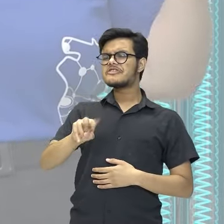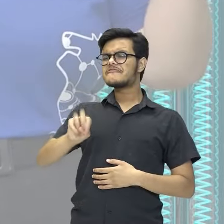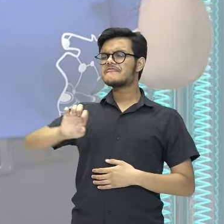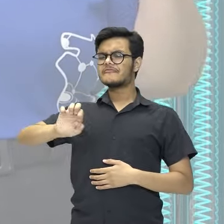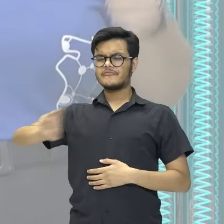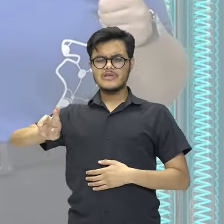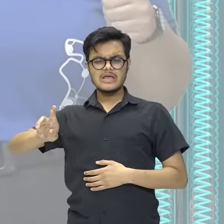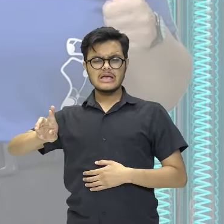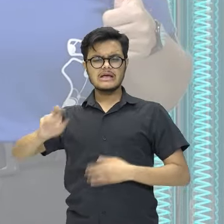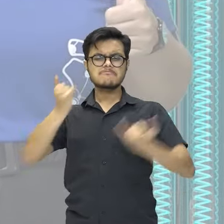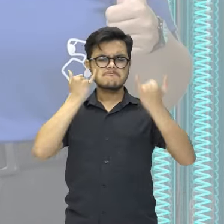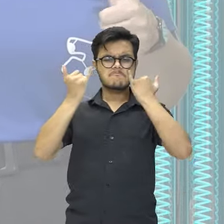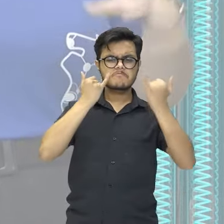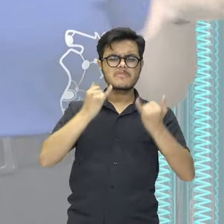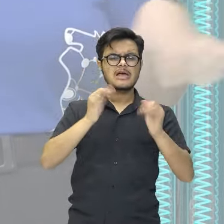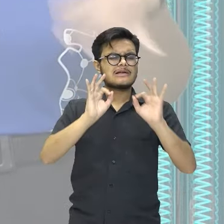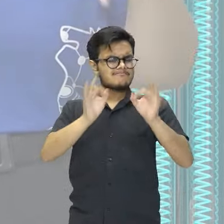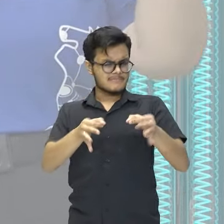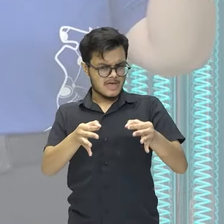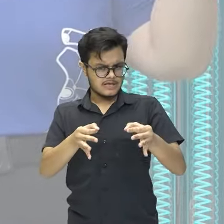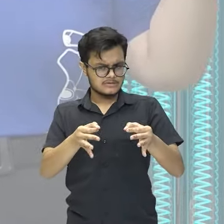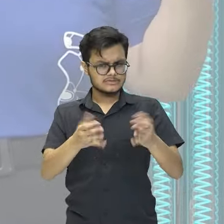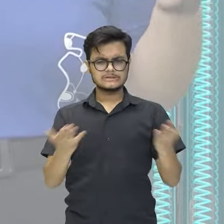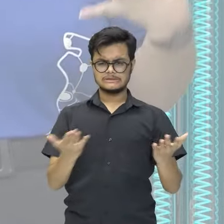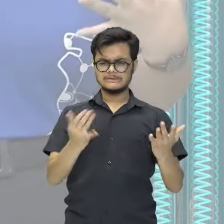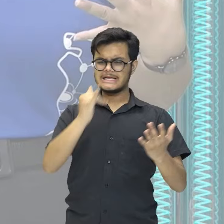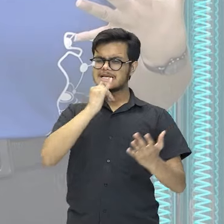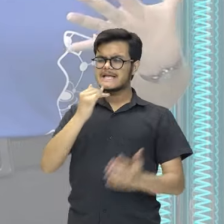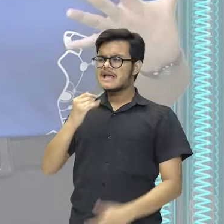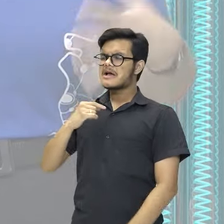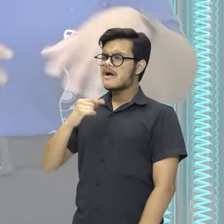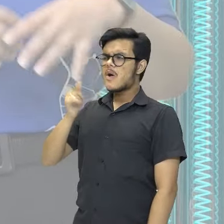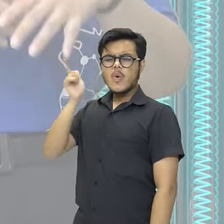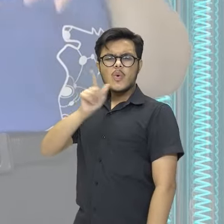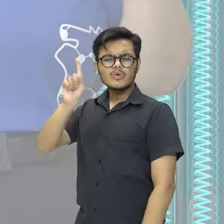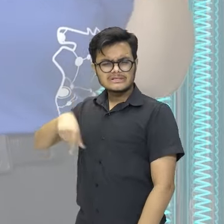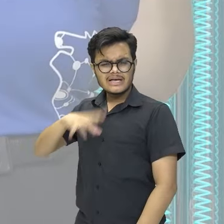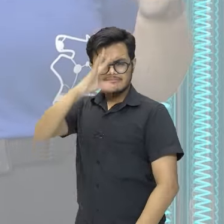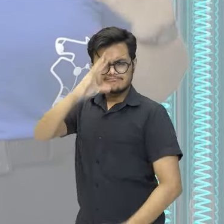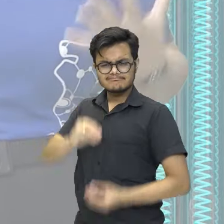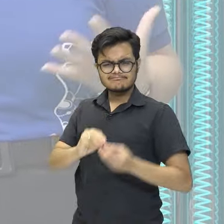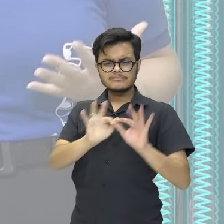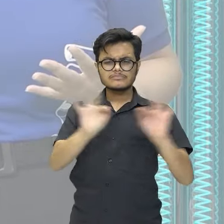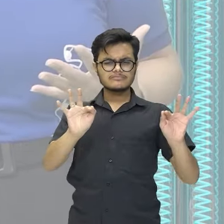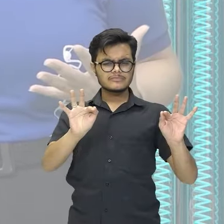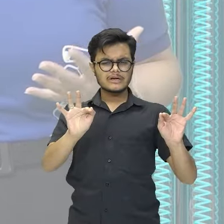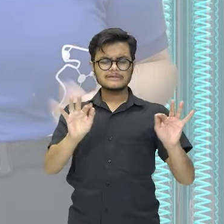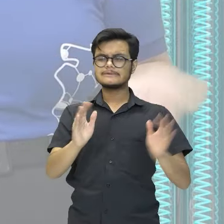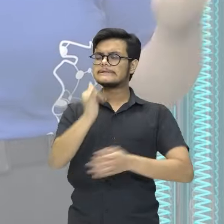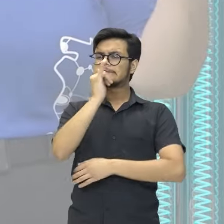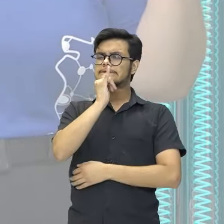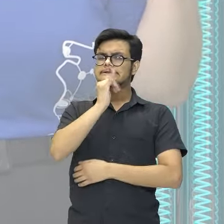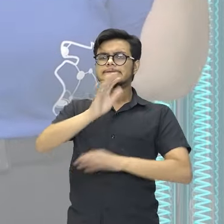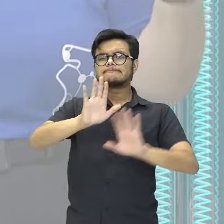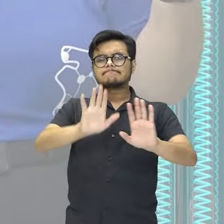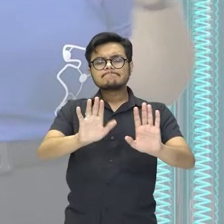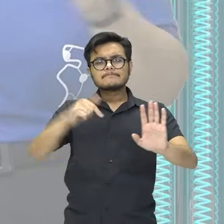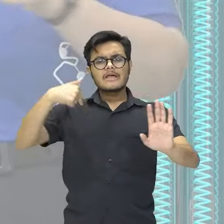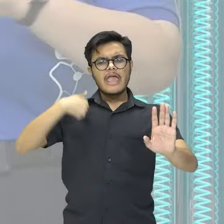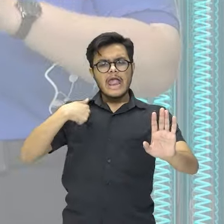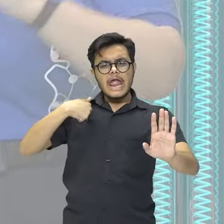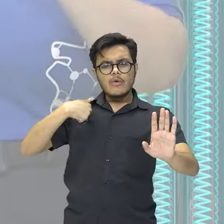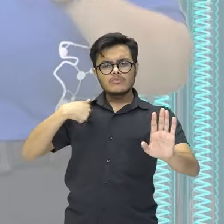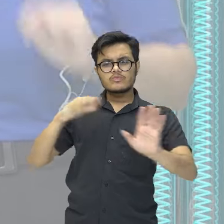viver está completa você consegue compreender ã se eu de repente disser para vocês Eu